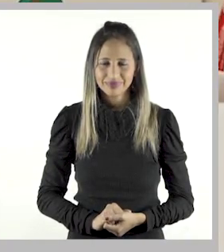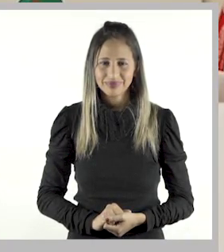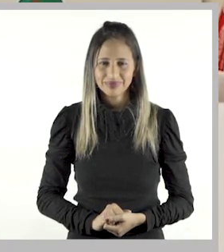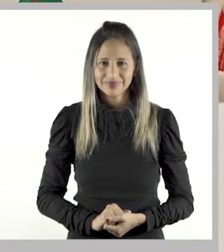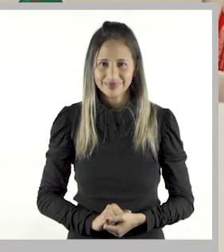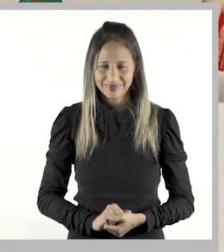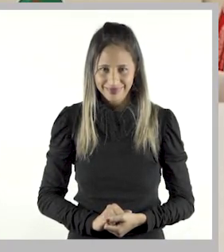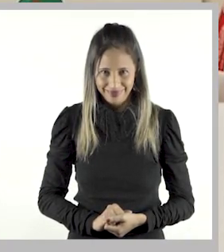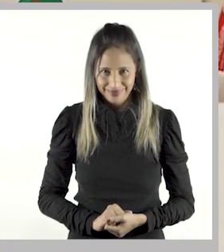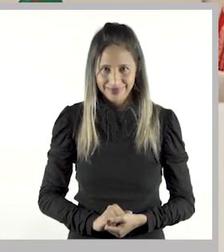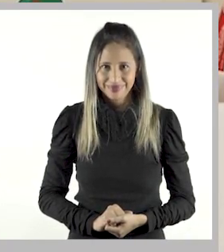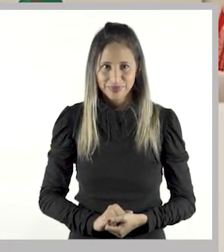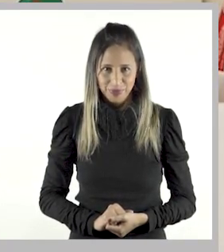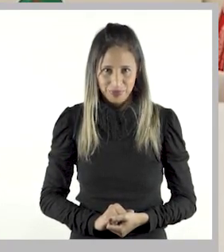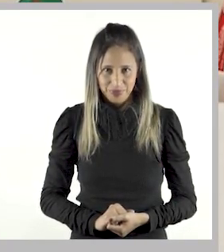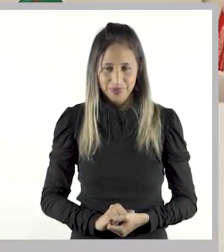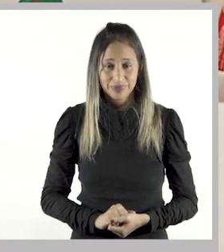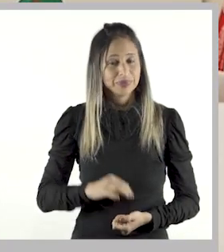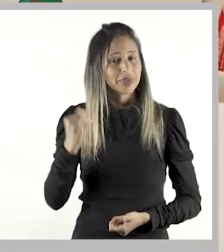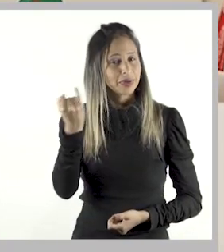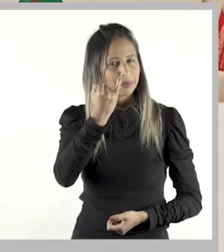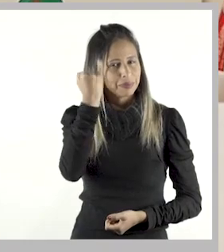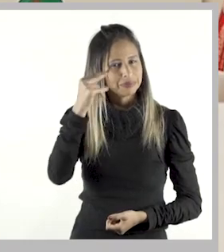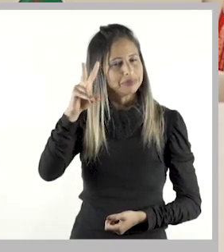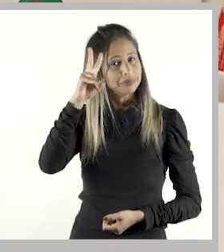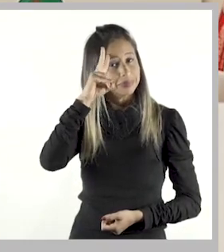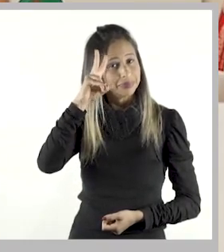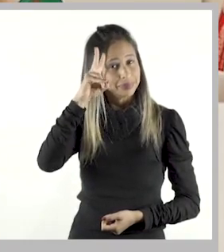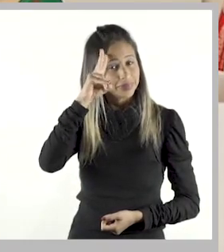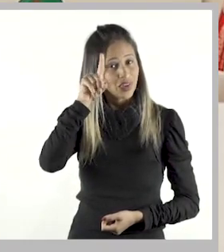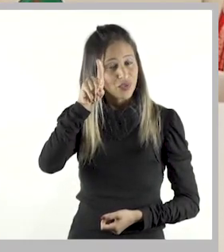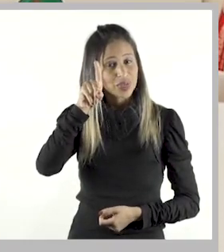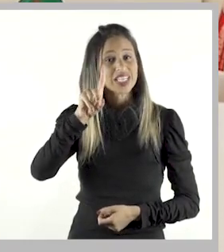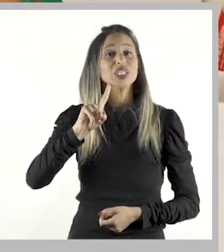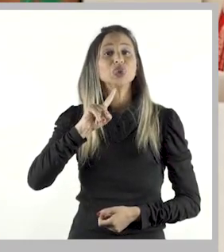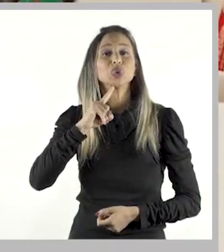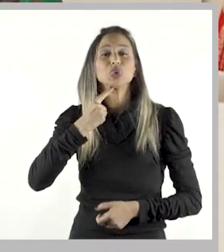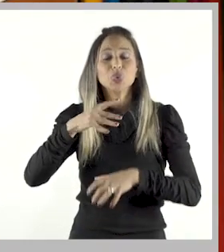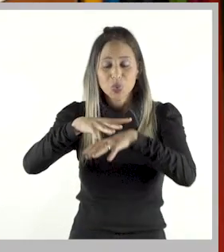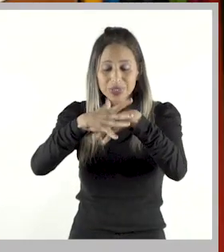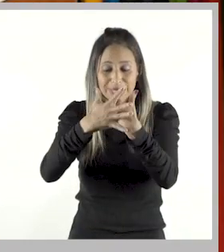É importante lembrar que você vai sujar muito as mãos fazendo isso.